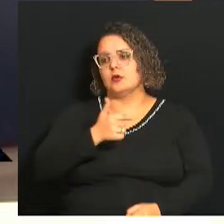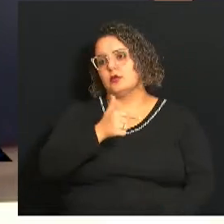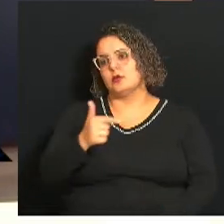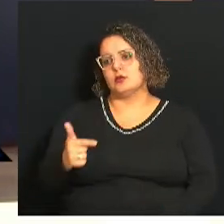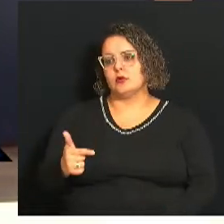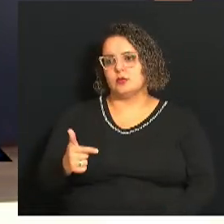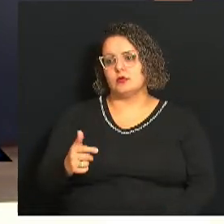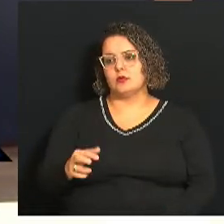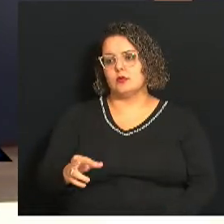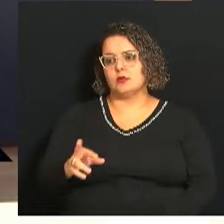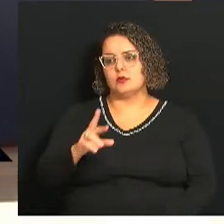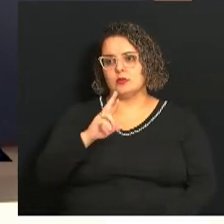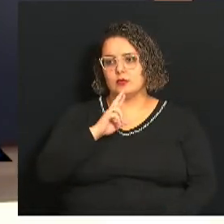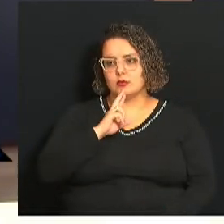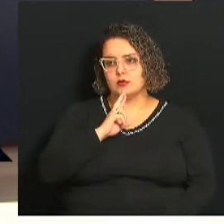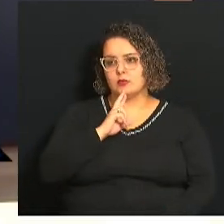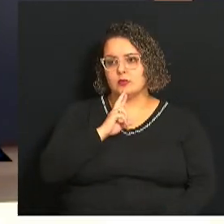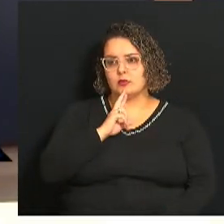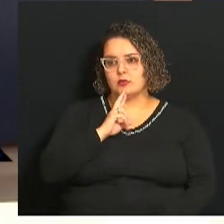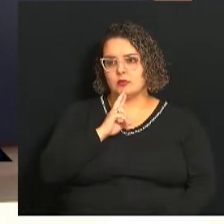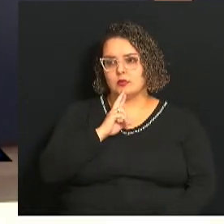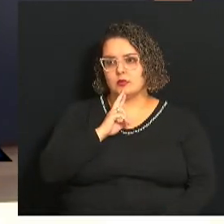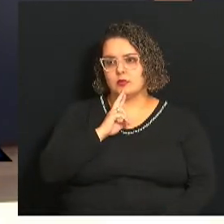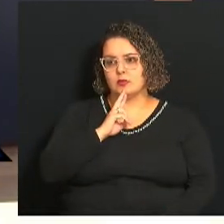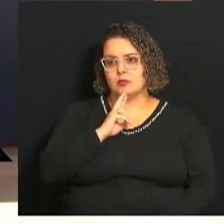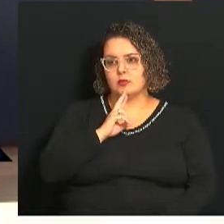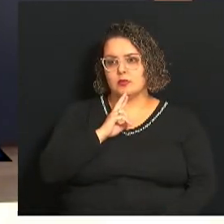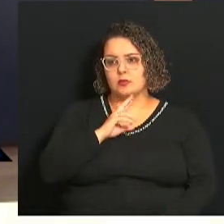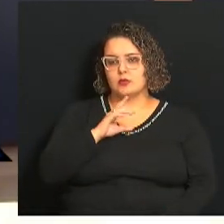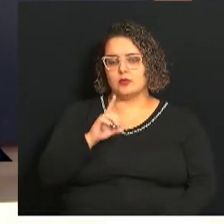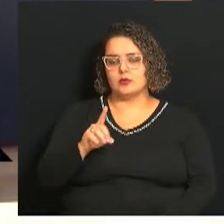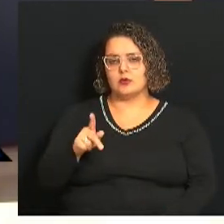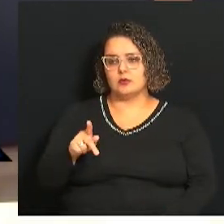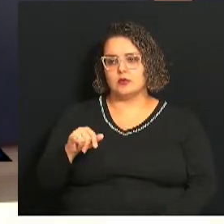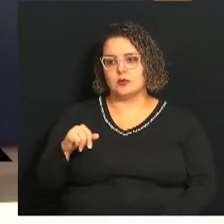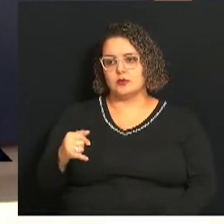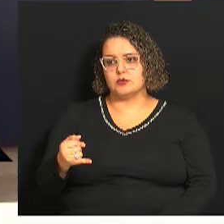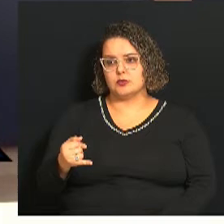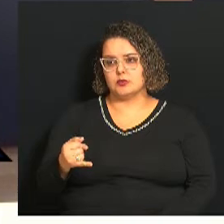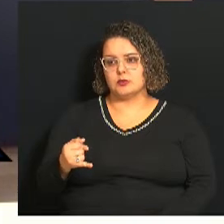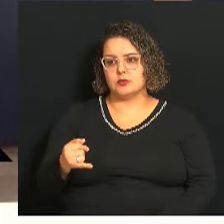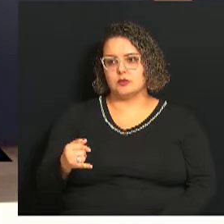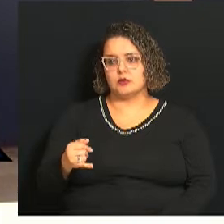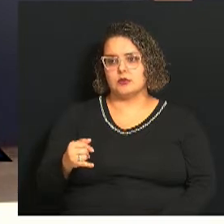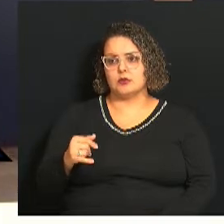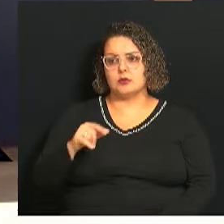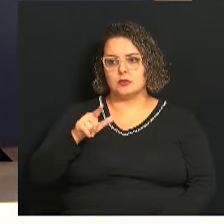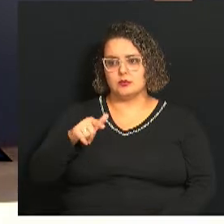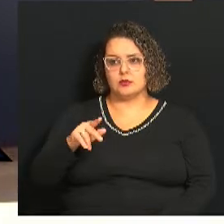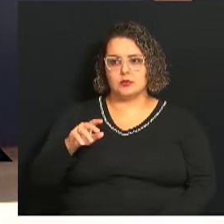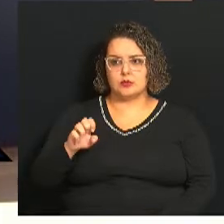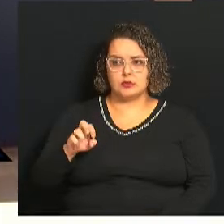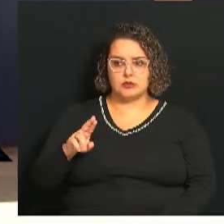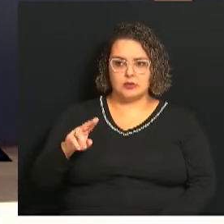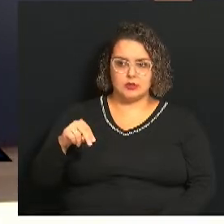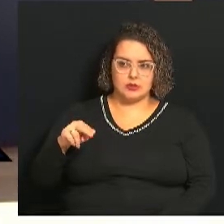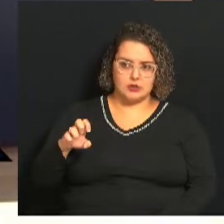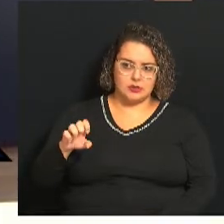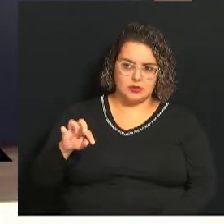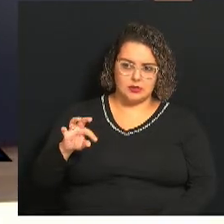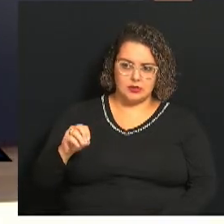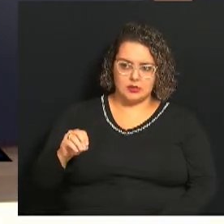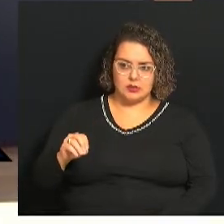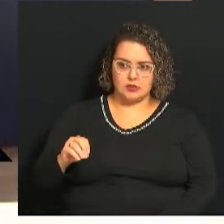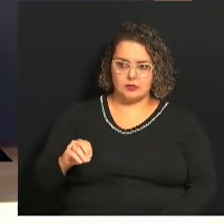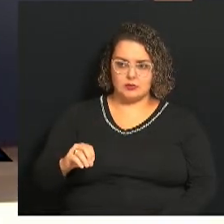resposta de 4 linhas do DPJ. Então, depois, Ernesto, eu não sei se você tem conhecimento desse plano de ação,